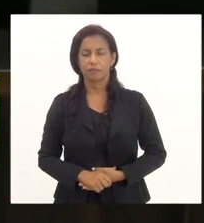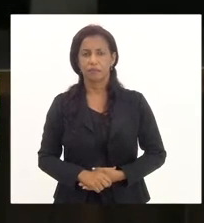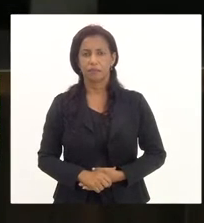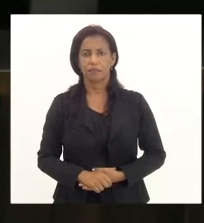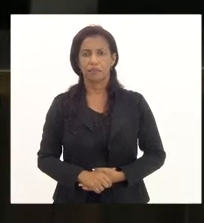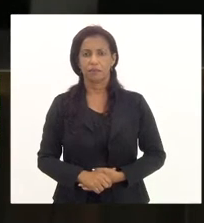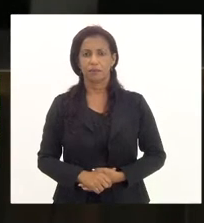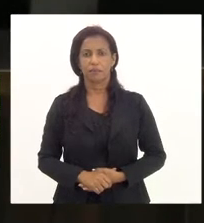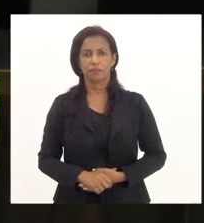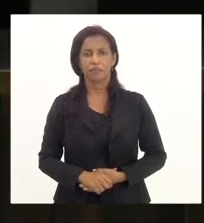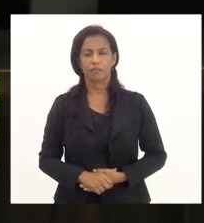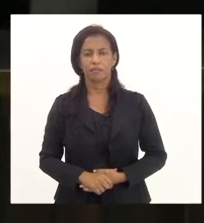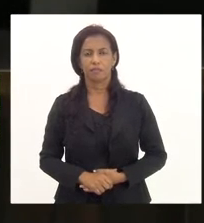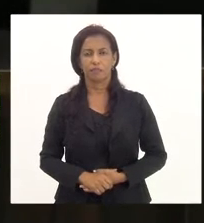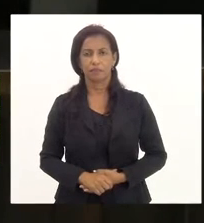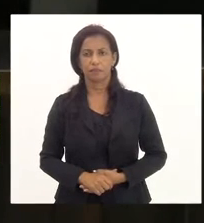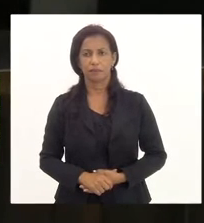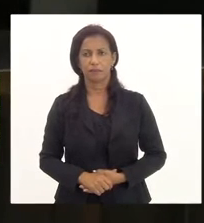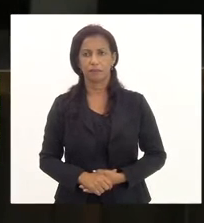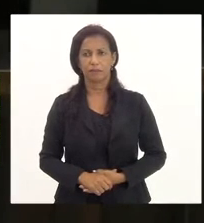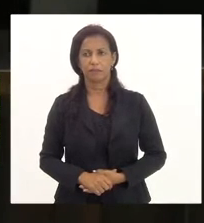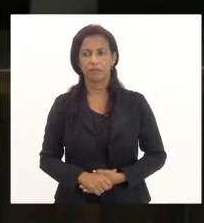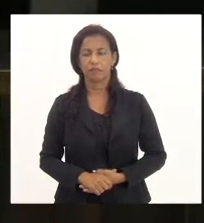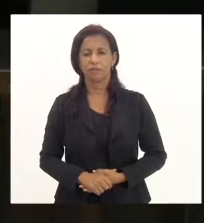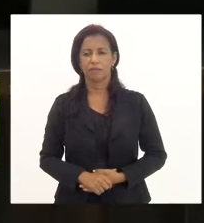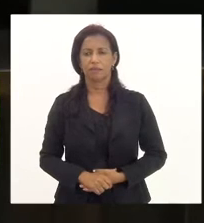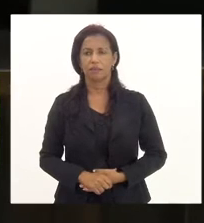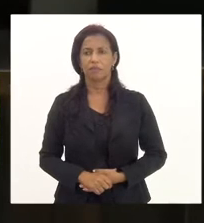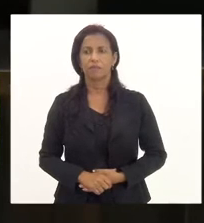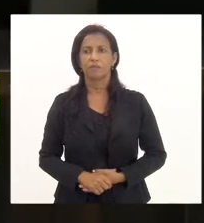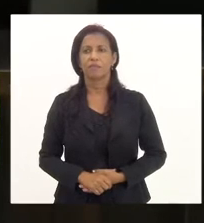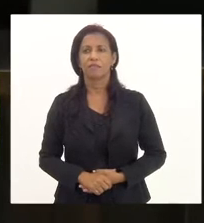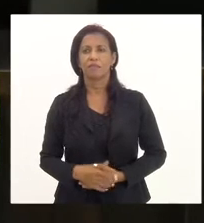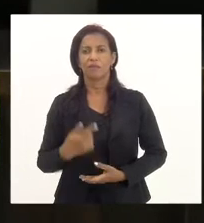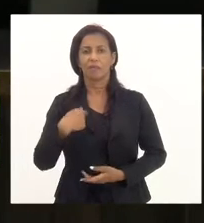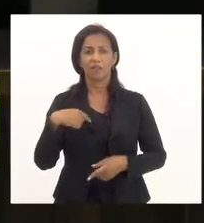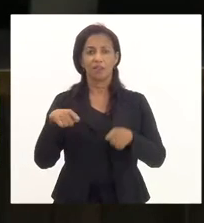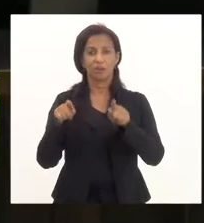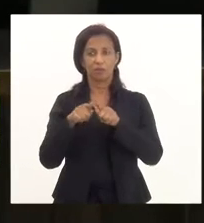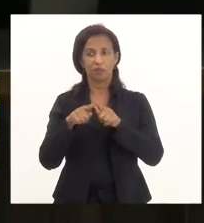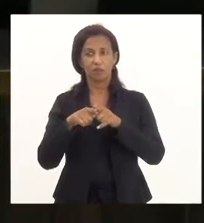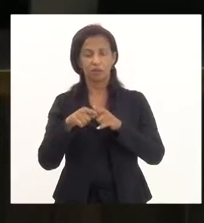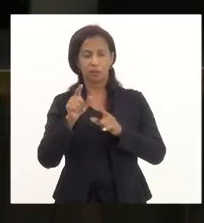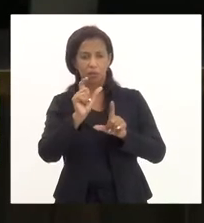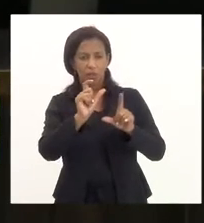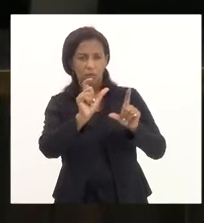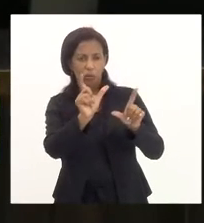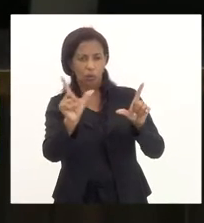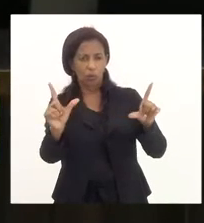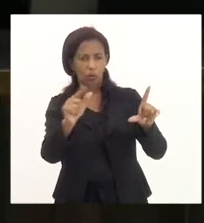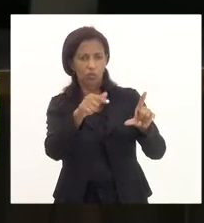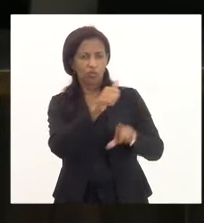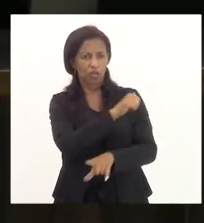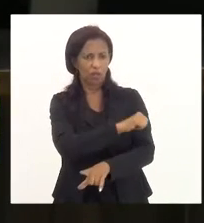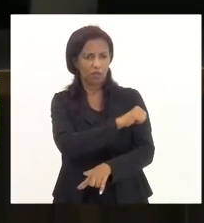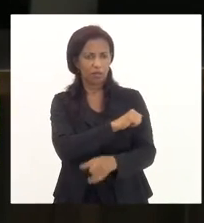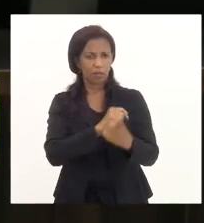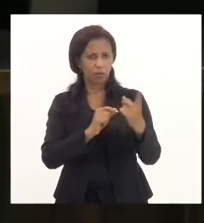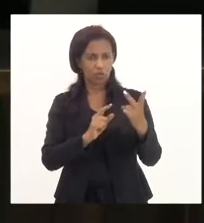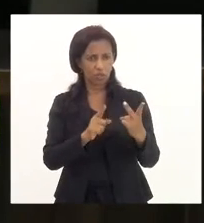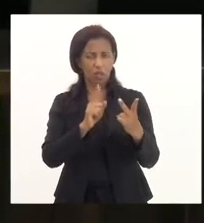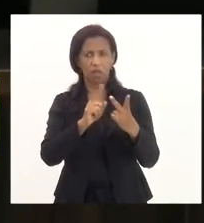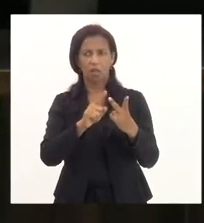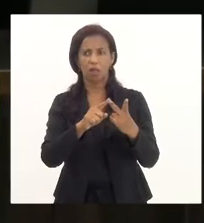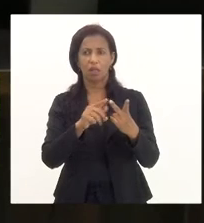já está escrito Obrigado eu também estou olhando o quadro Já escrevi a enfermeira Rejane